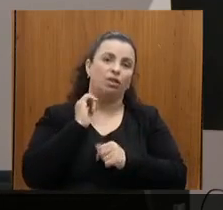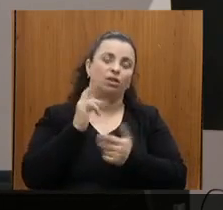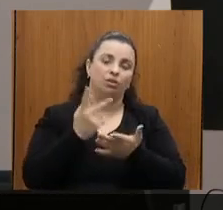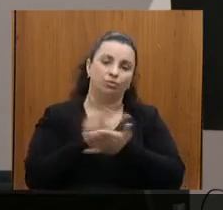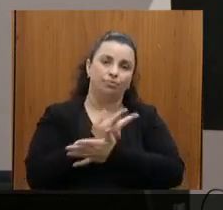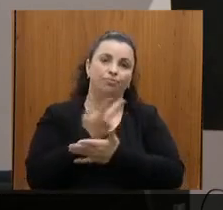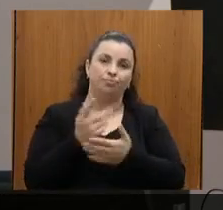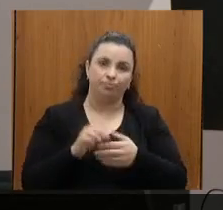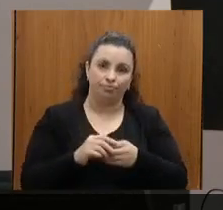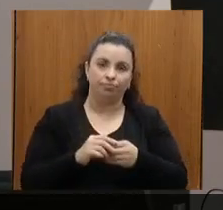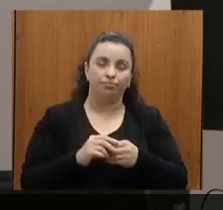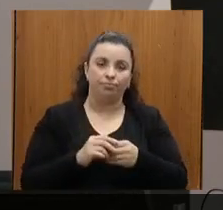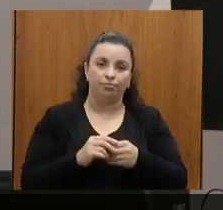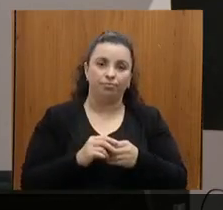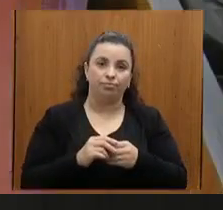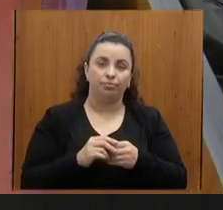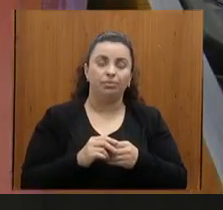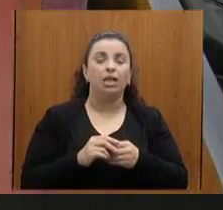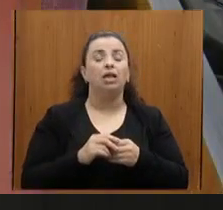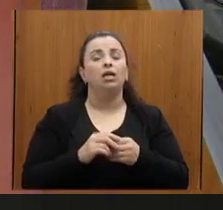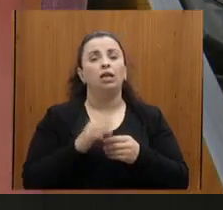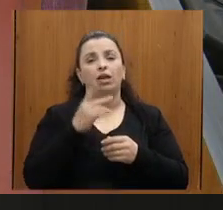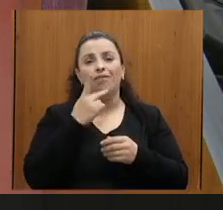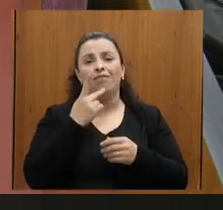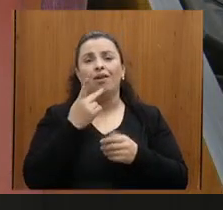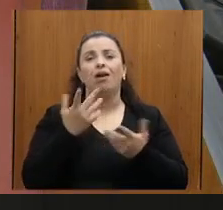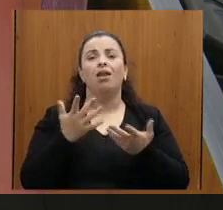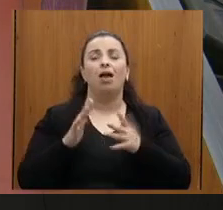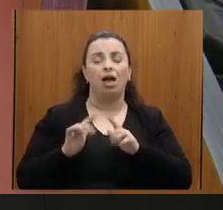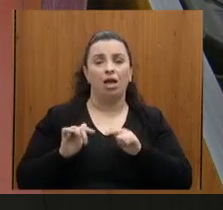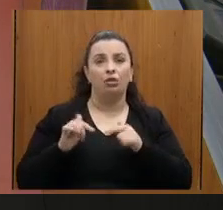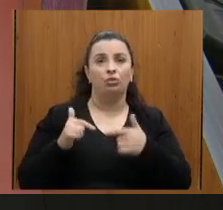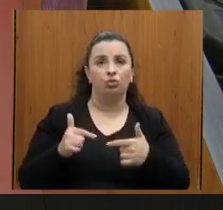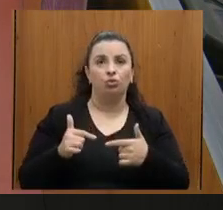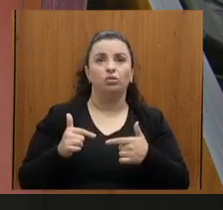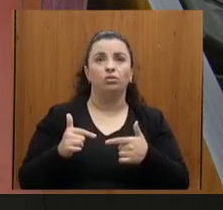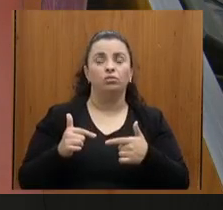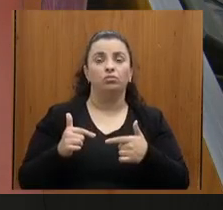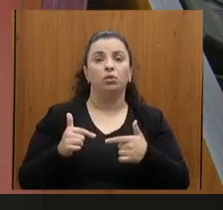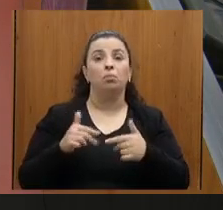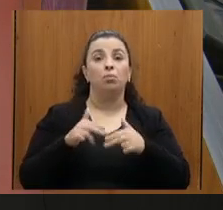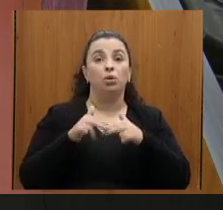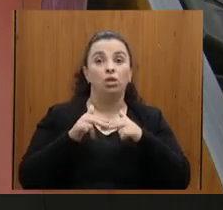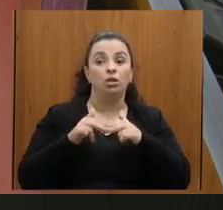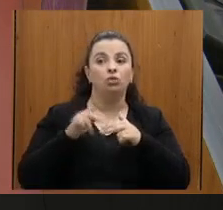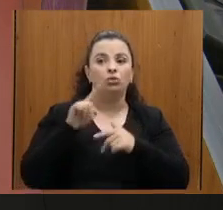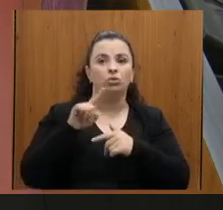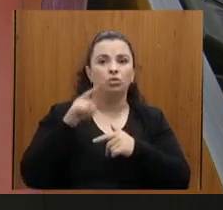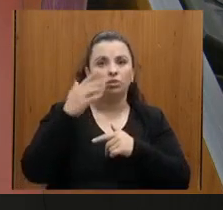E quando a gente fala de ações, é o o governo Zema implementou.